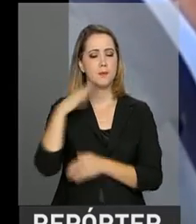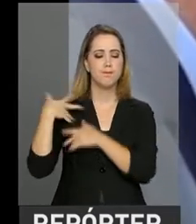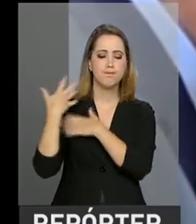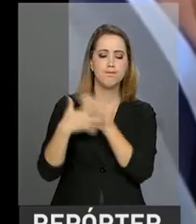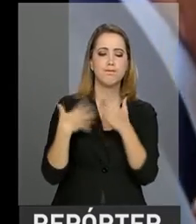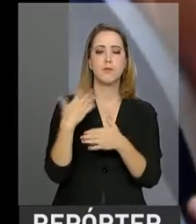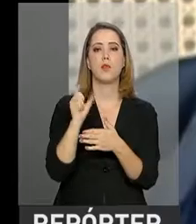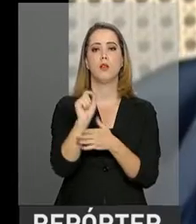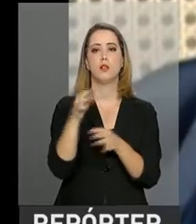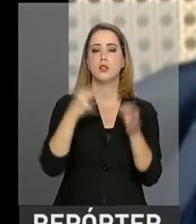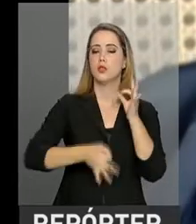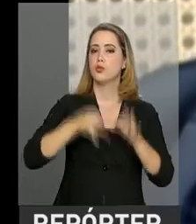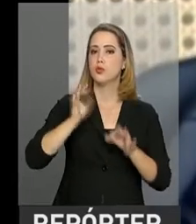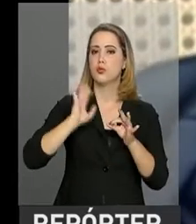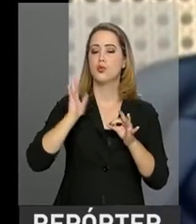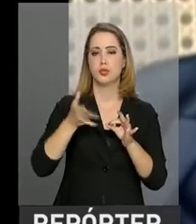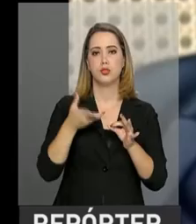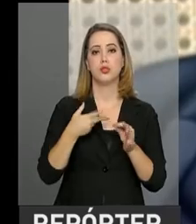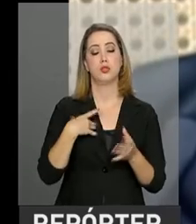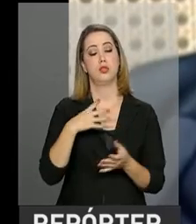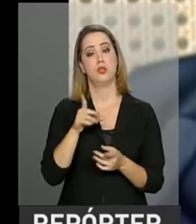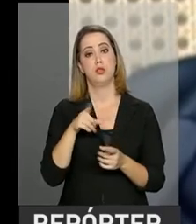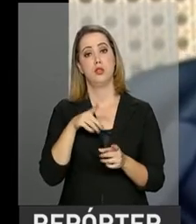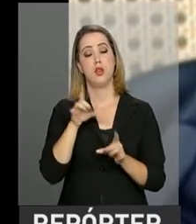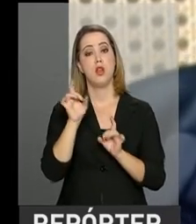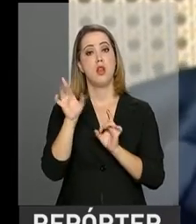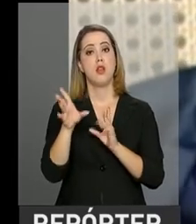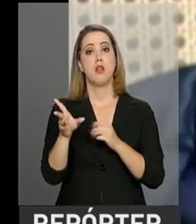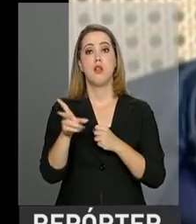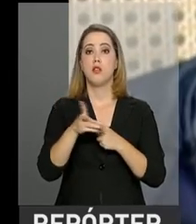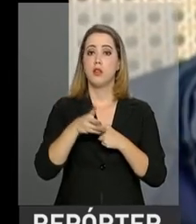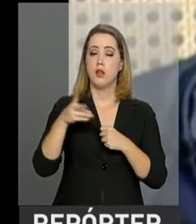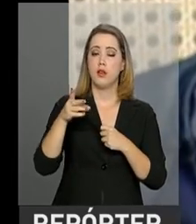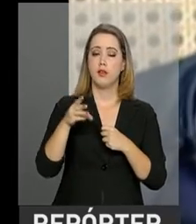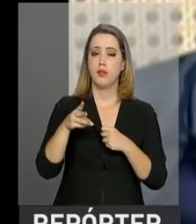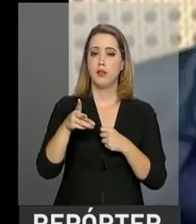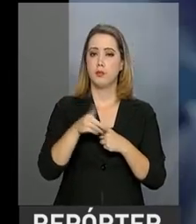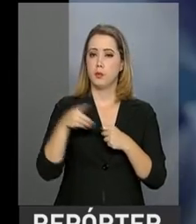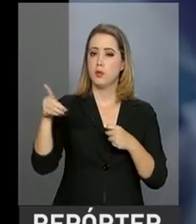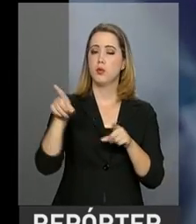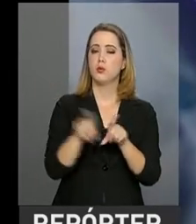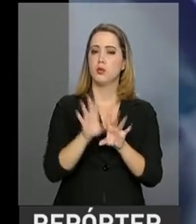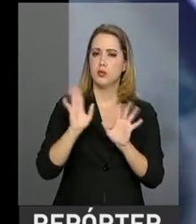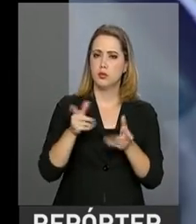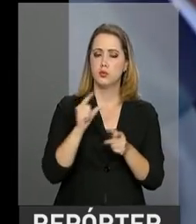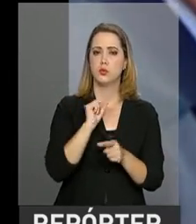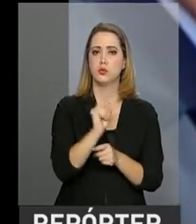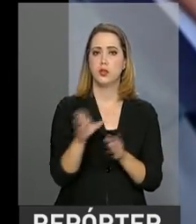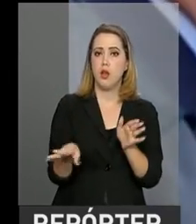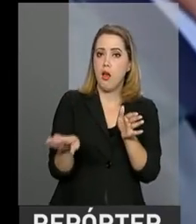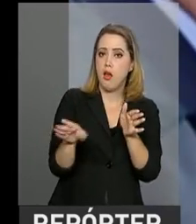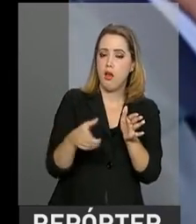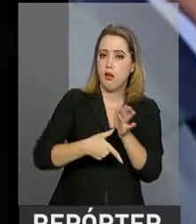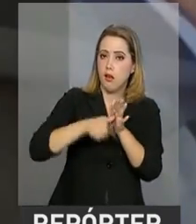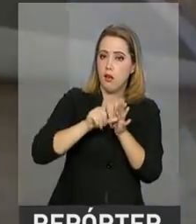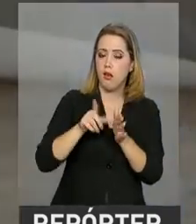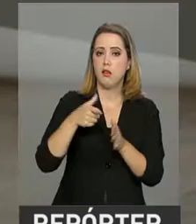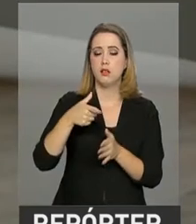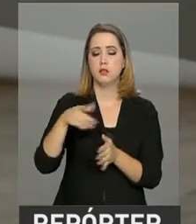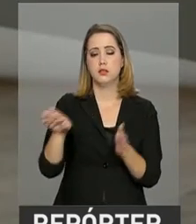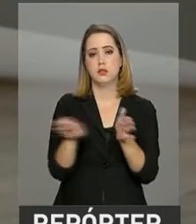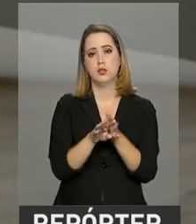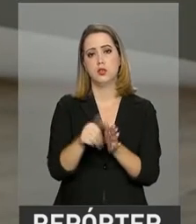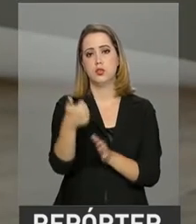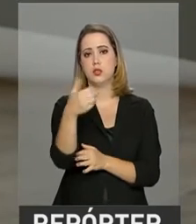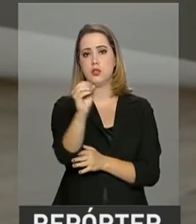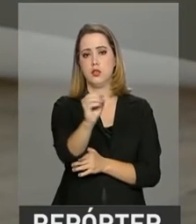com especialidade em direito civil e tributário. Antes de chegar ao Supremo Tribunal Federal, ficou por quase 10